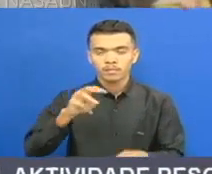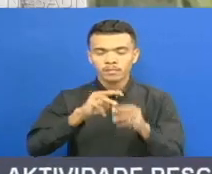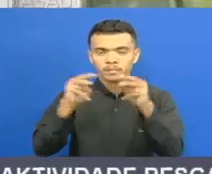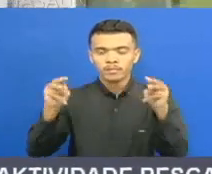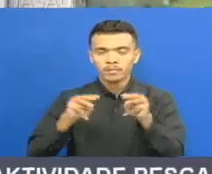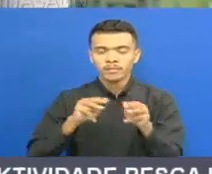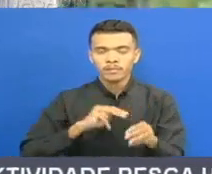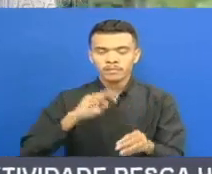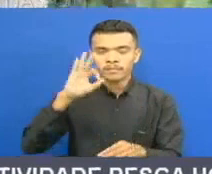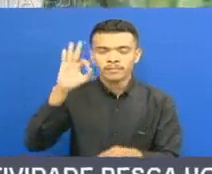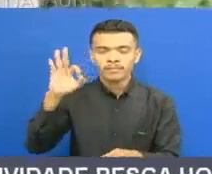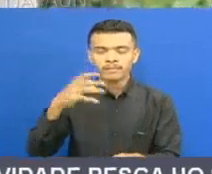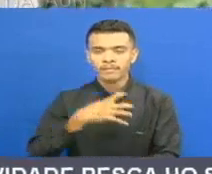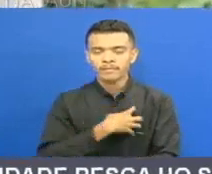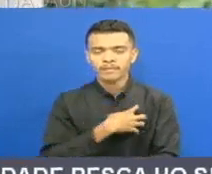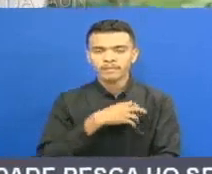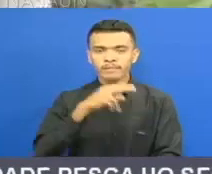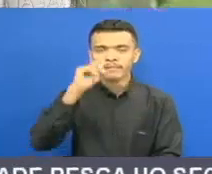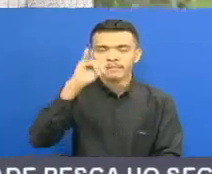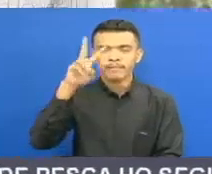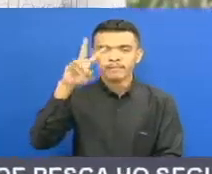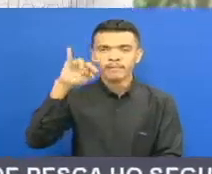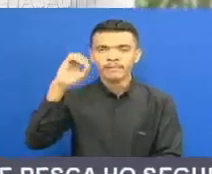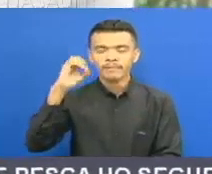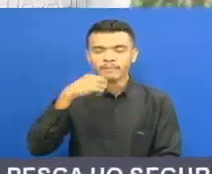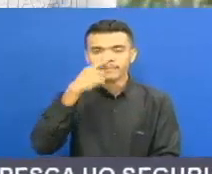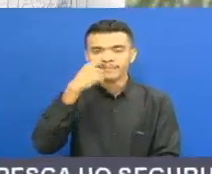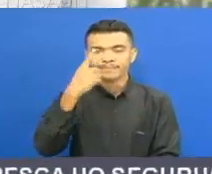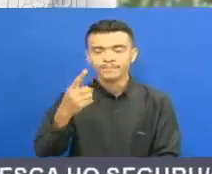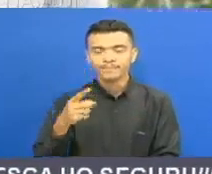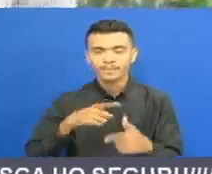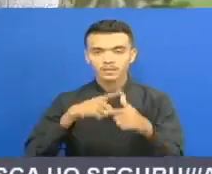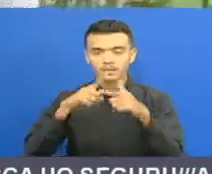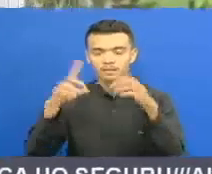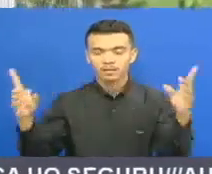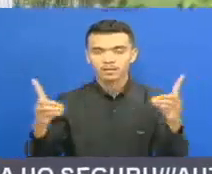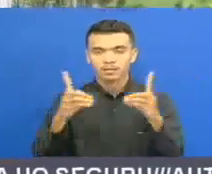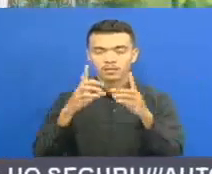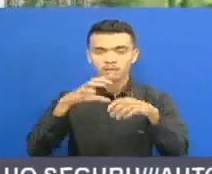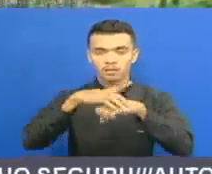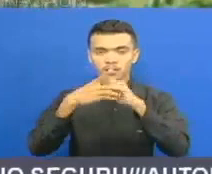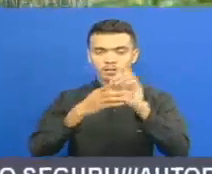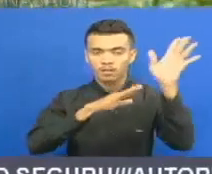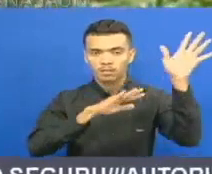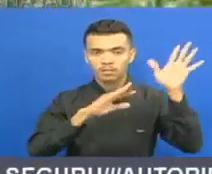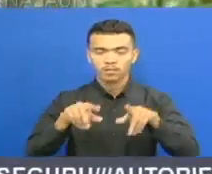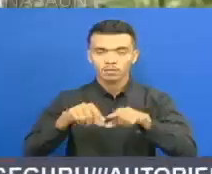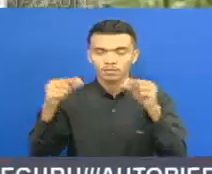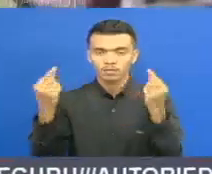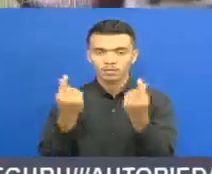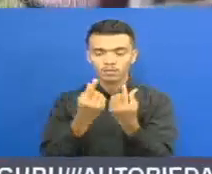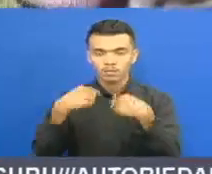Município Manufahi, Inspector Polícia Nívio Batista Zerônimo informa, a foi na acontece Raimono Equipa PC,